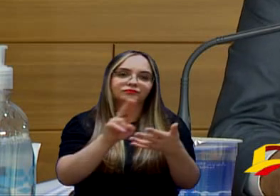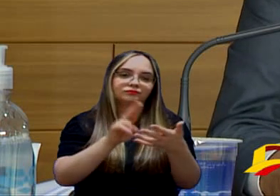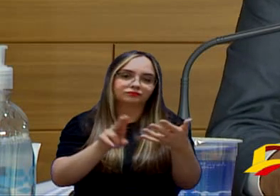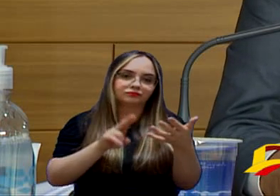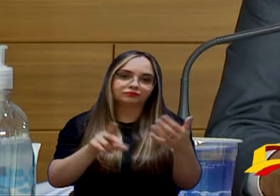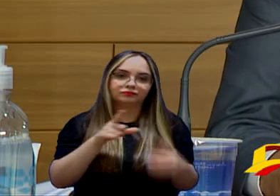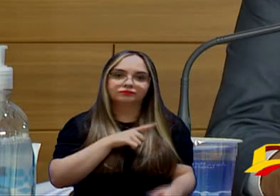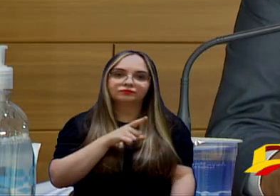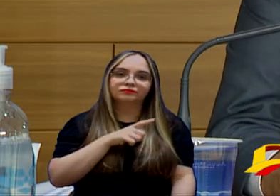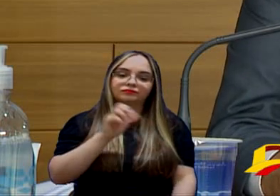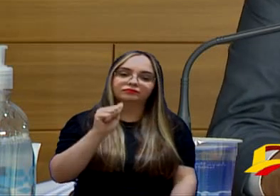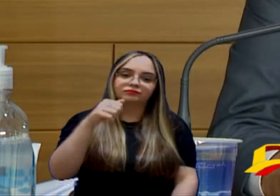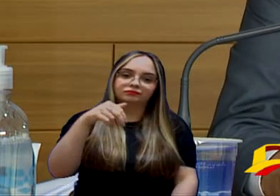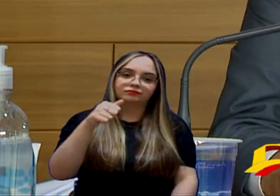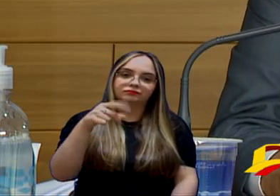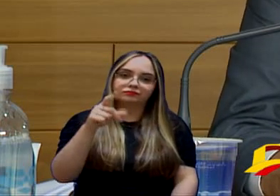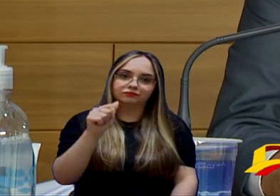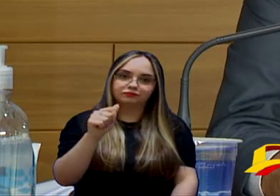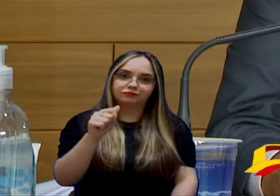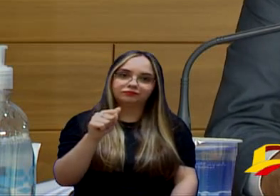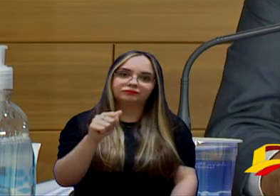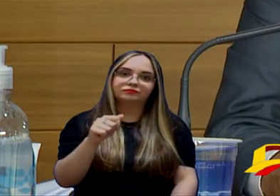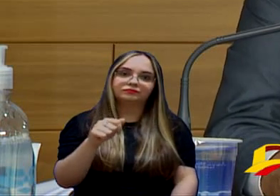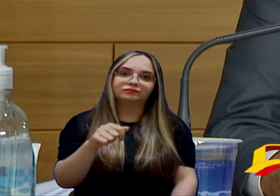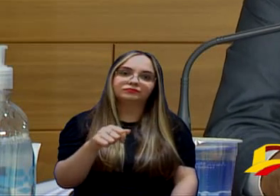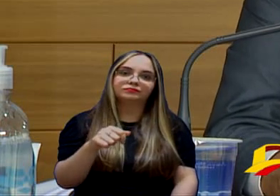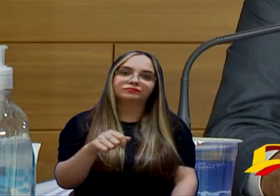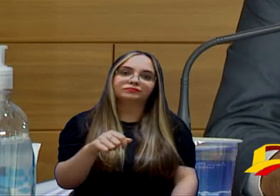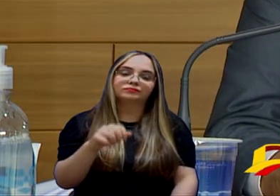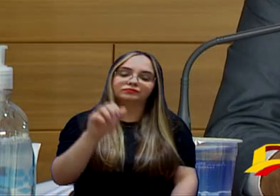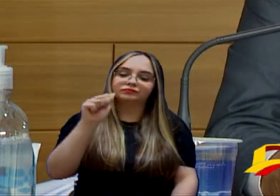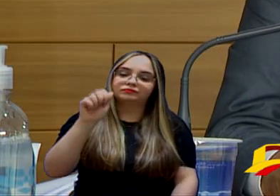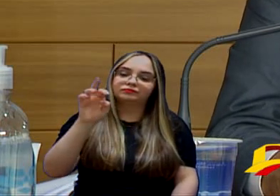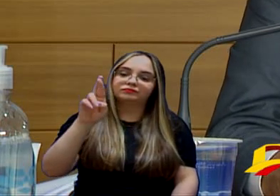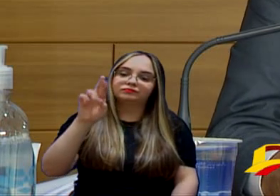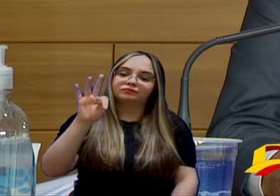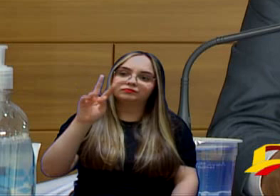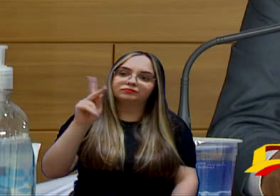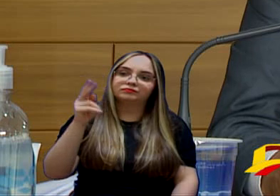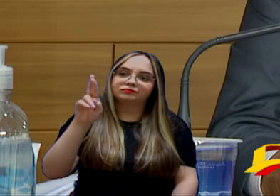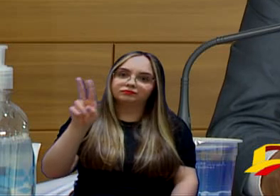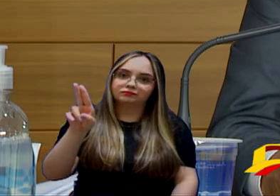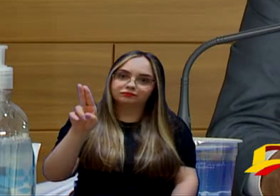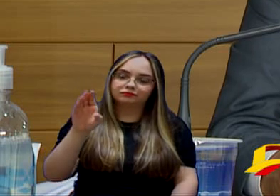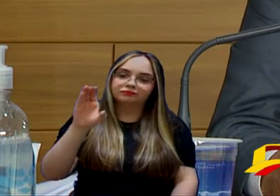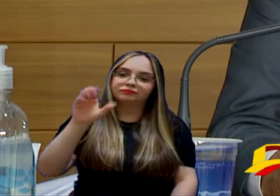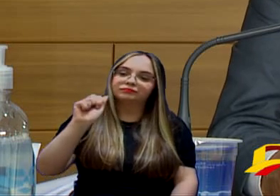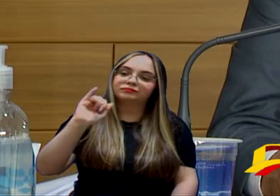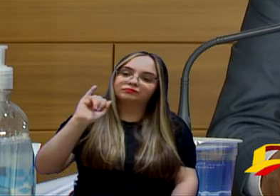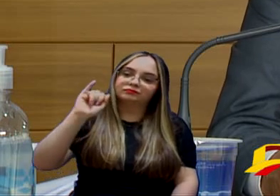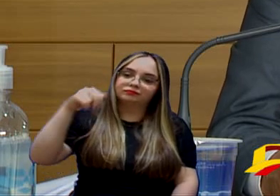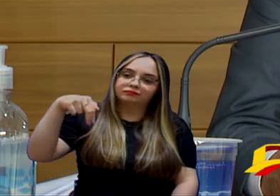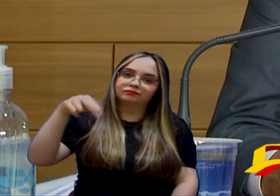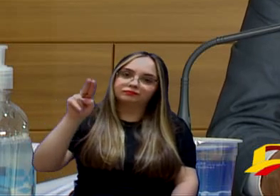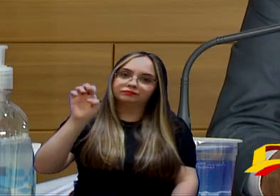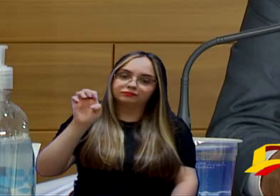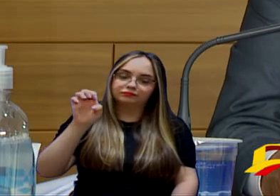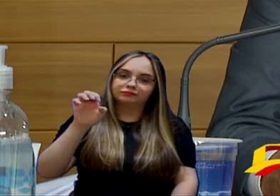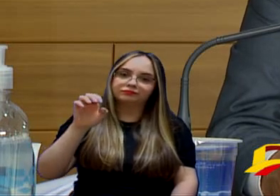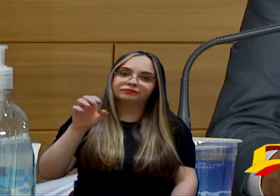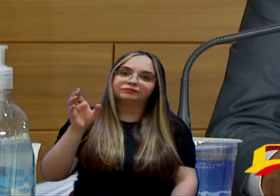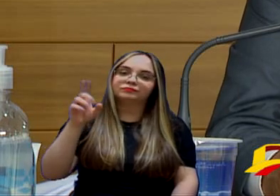em anexo é Amanda ganhando Almeida Arthur Correia Zeca Caíque Lourenzo cara